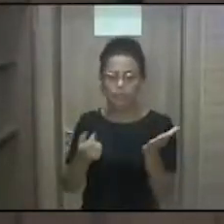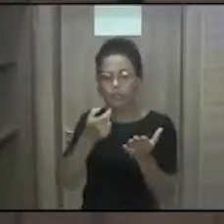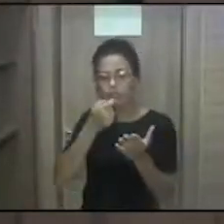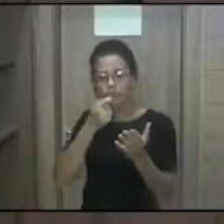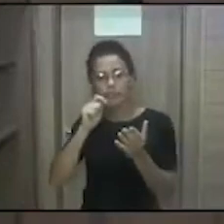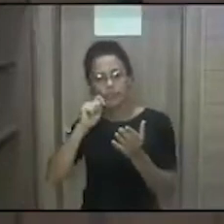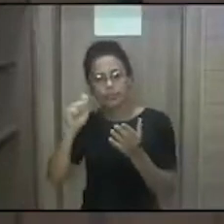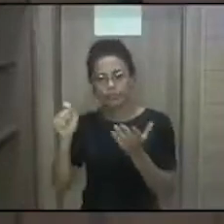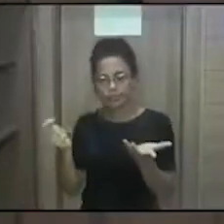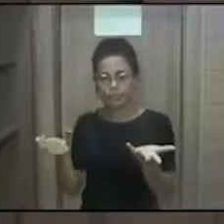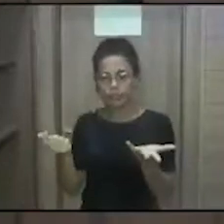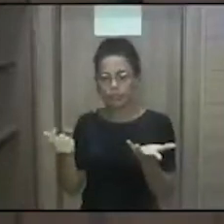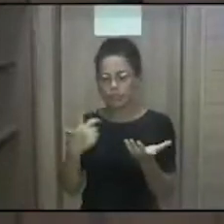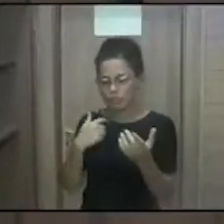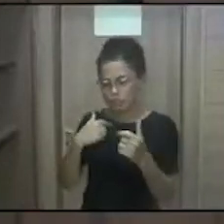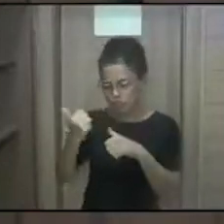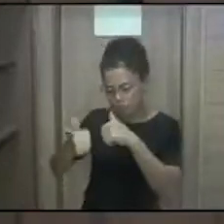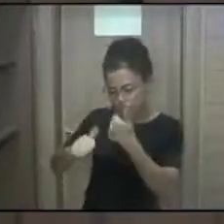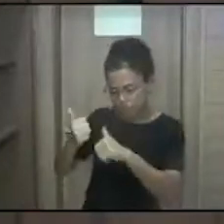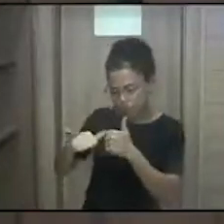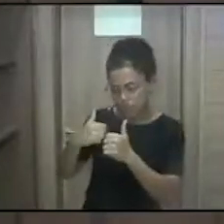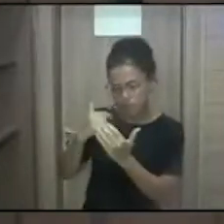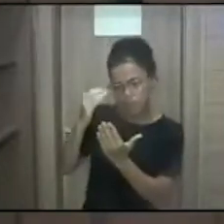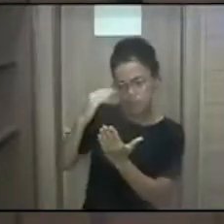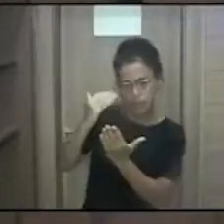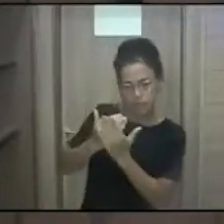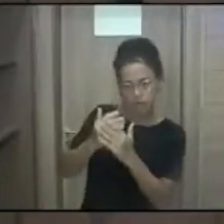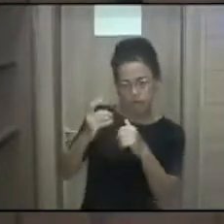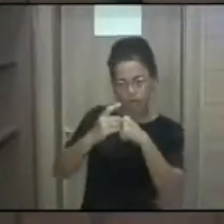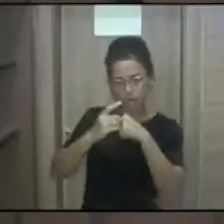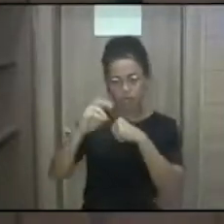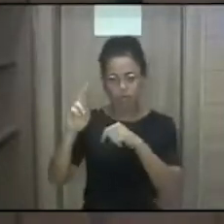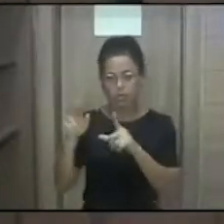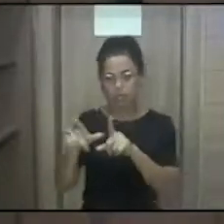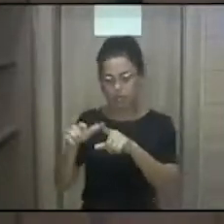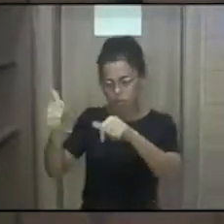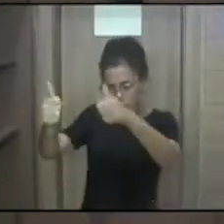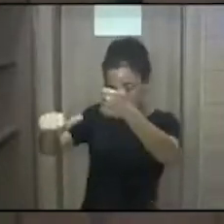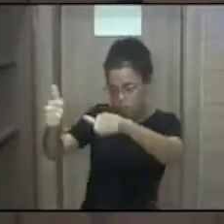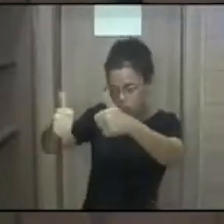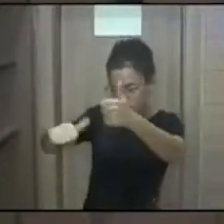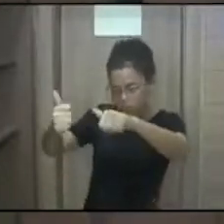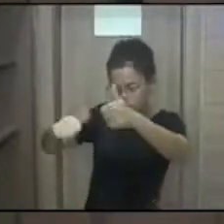eu tenho feito tem a ver com minha tese de doutorado, em que a minha análise foi em torno